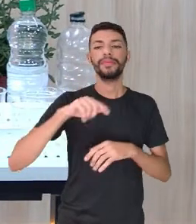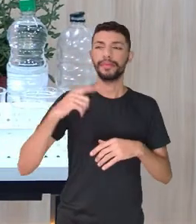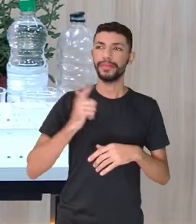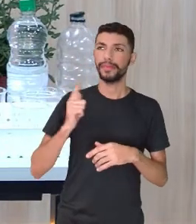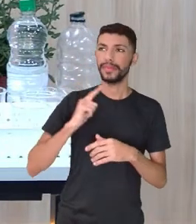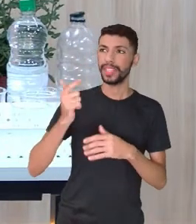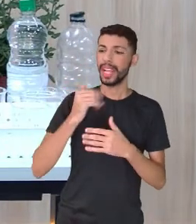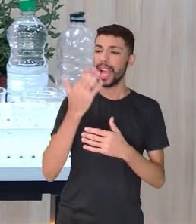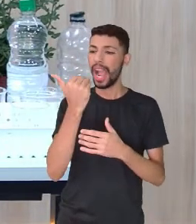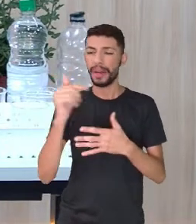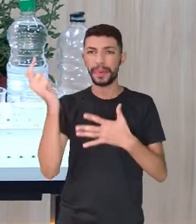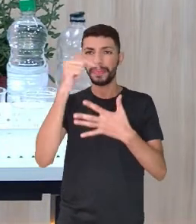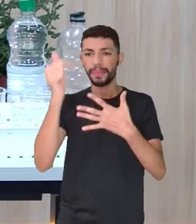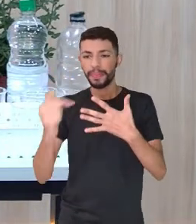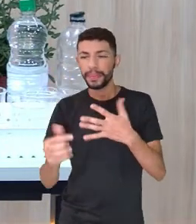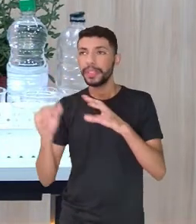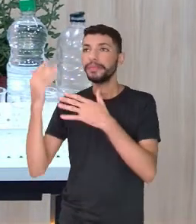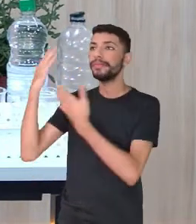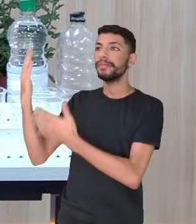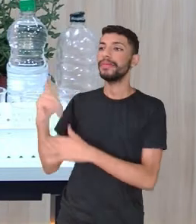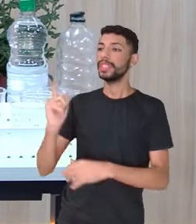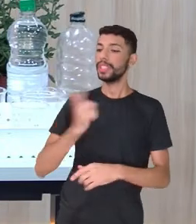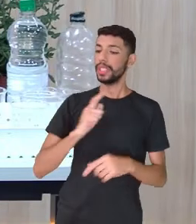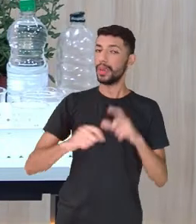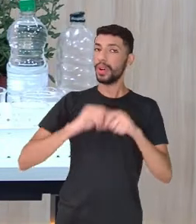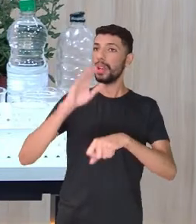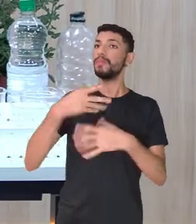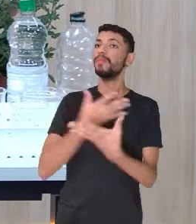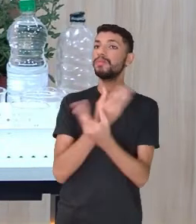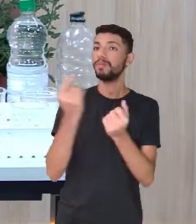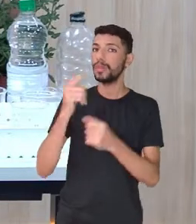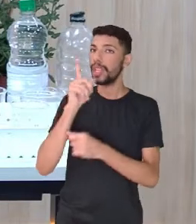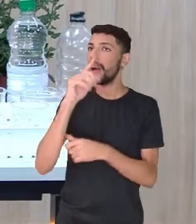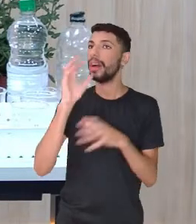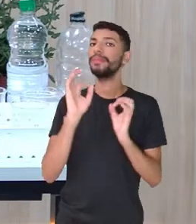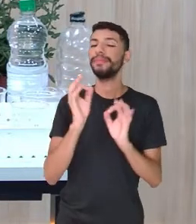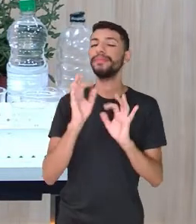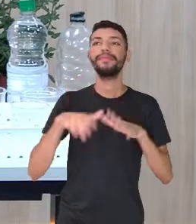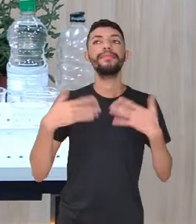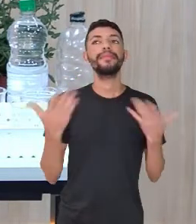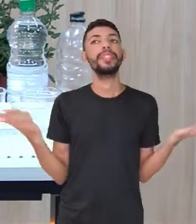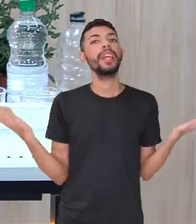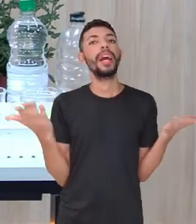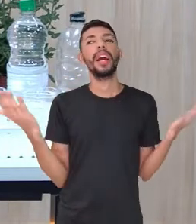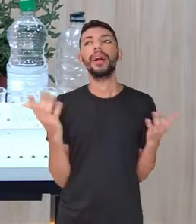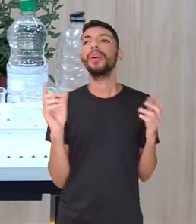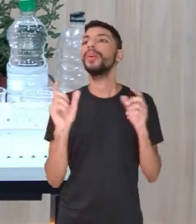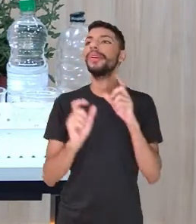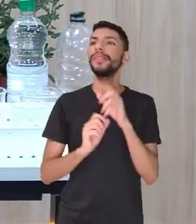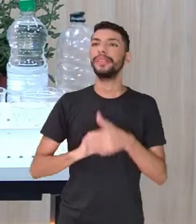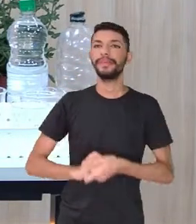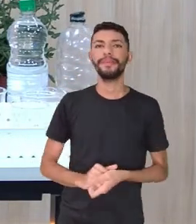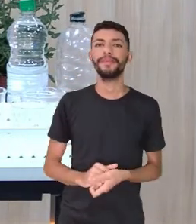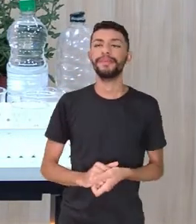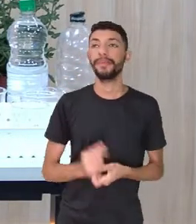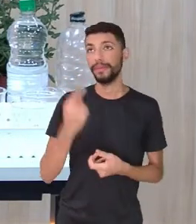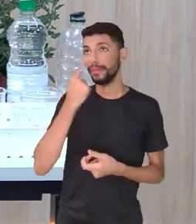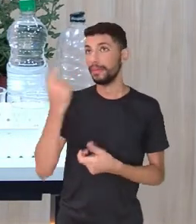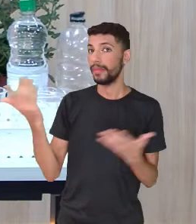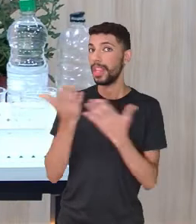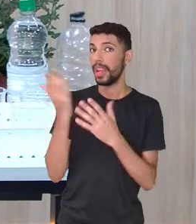né, crus, ele vai apresentar uma maior concentração de água. E agora, professora? Agora eu tenho